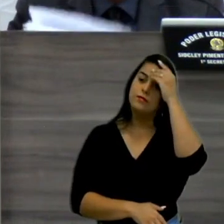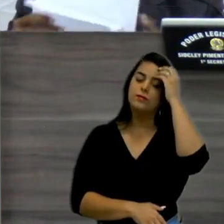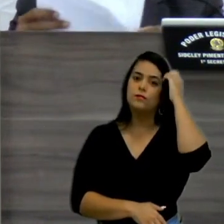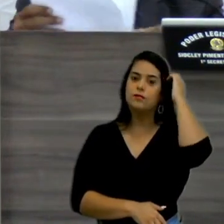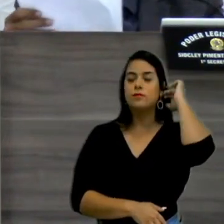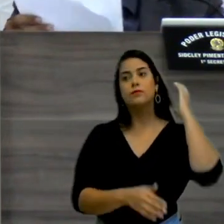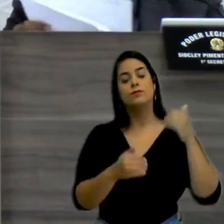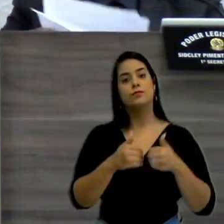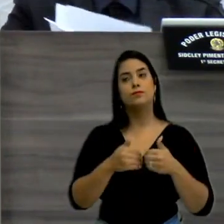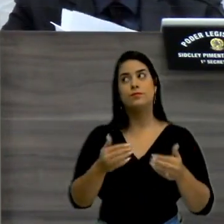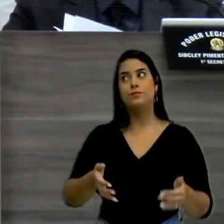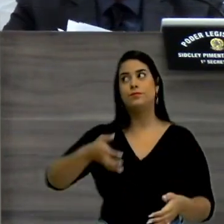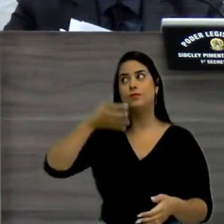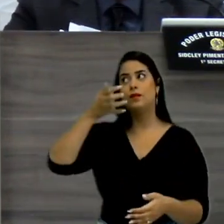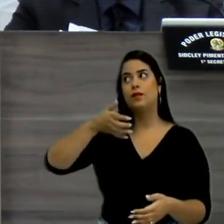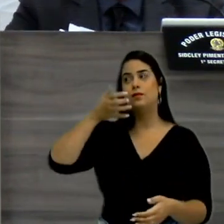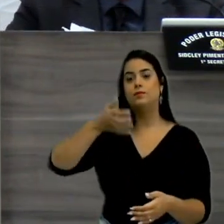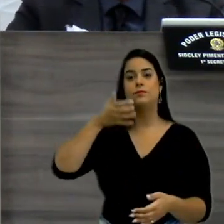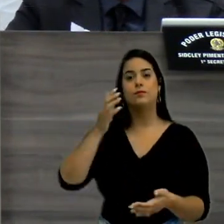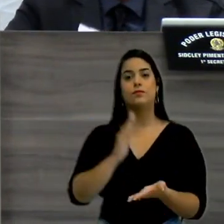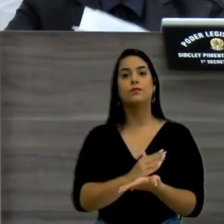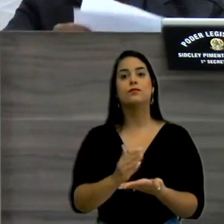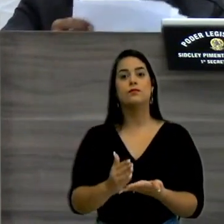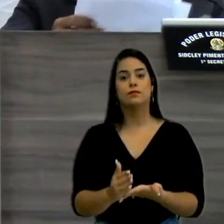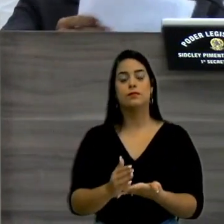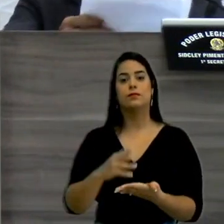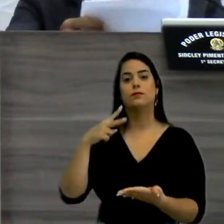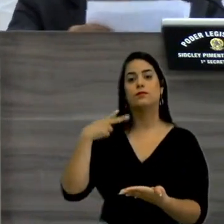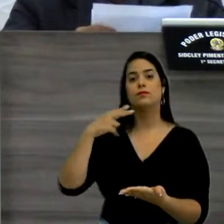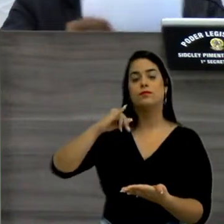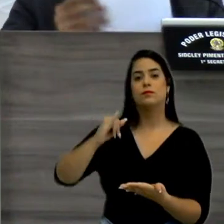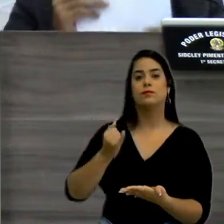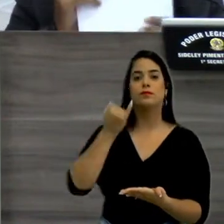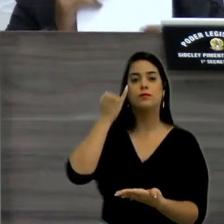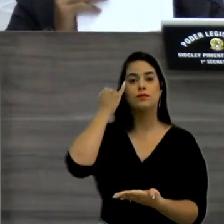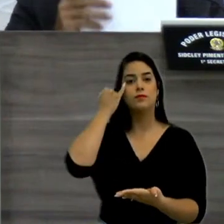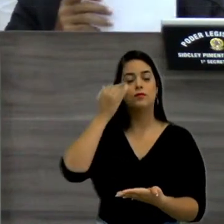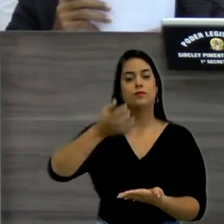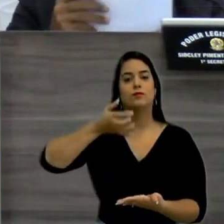Abertura para requerimentos verbais, iniciando o vereador Júnior do Sindicato.